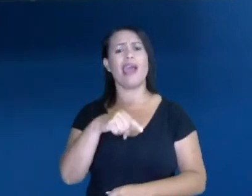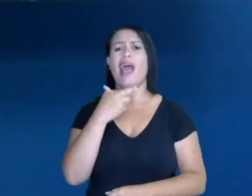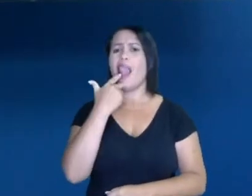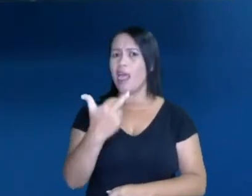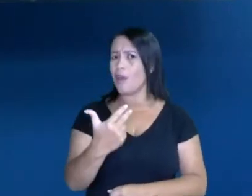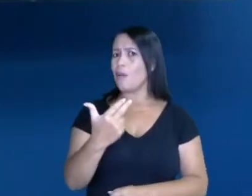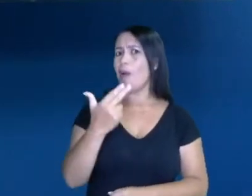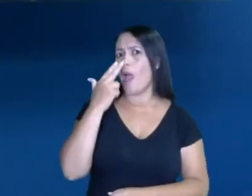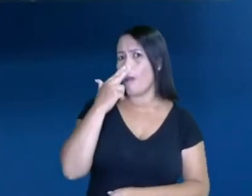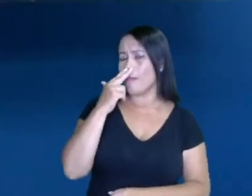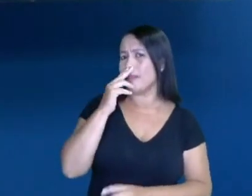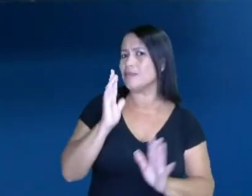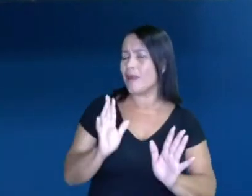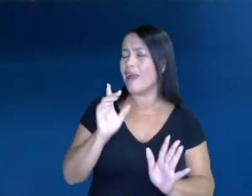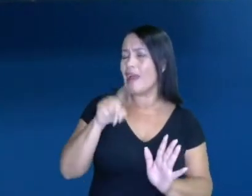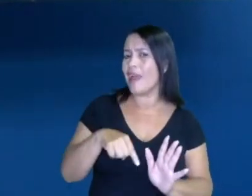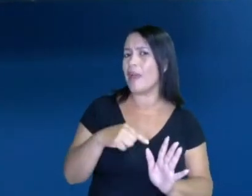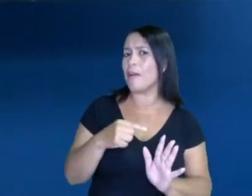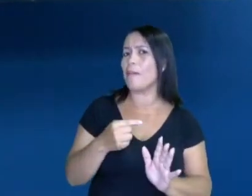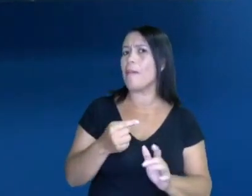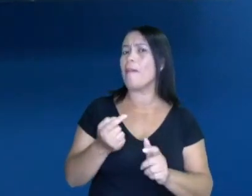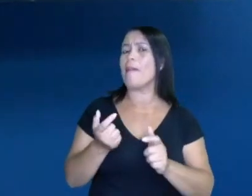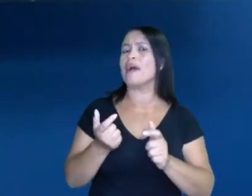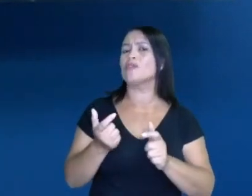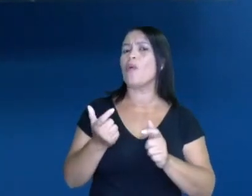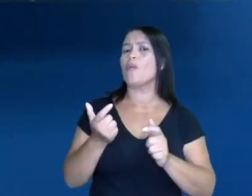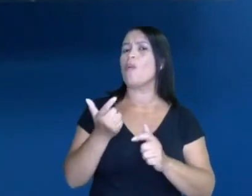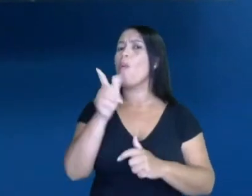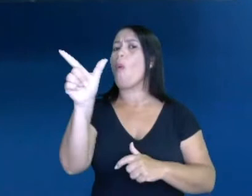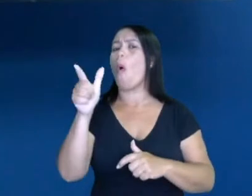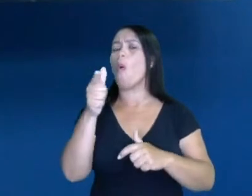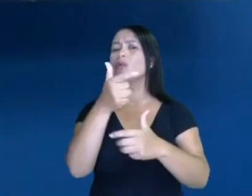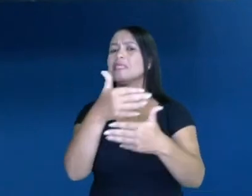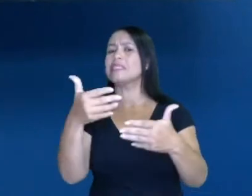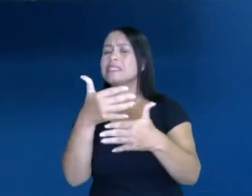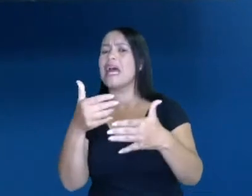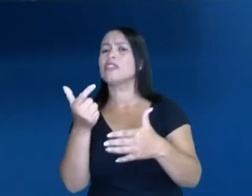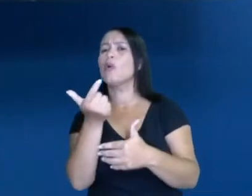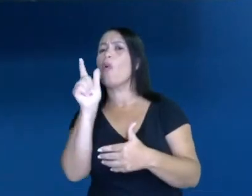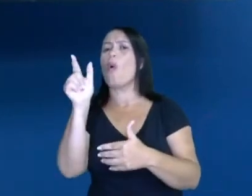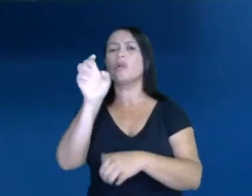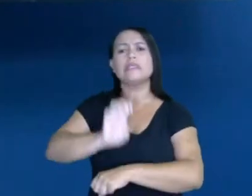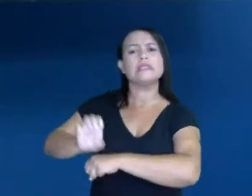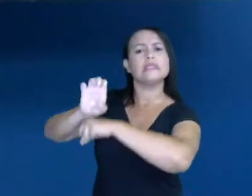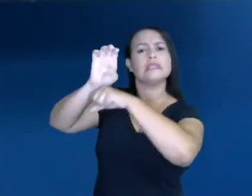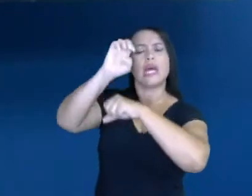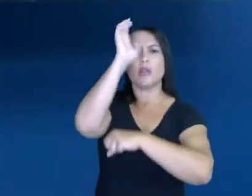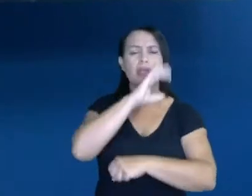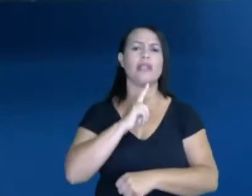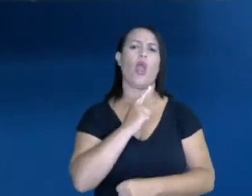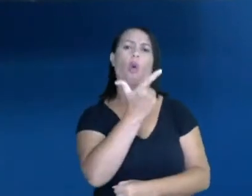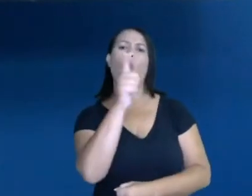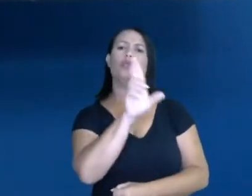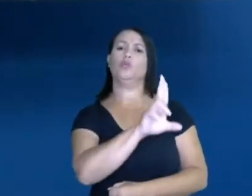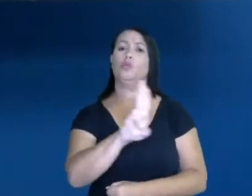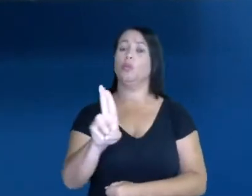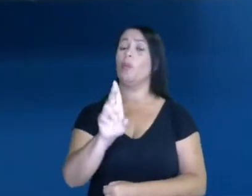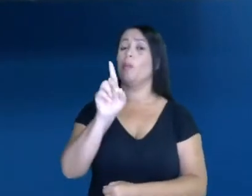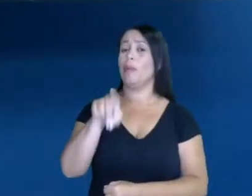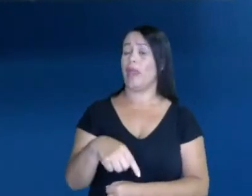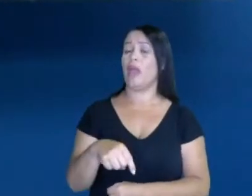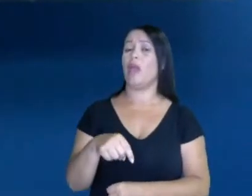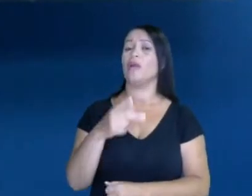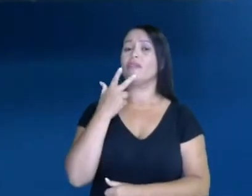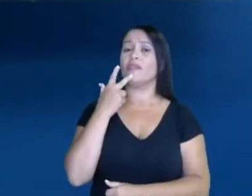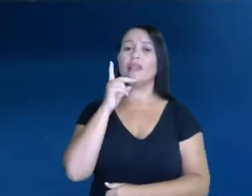língua? É. Mas, quando chega em outras cidades e em outros estados brasileiros, vai receber outro nome. Isso é o que